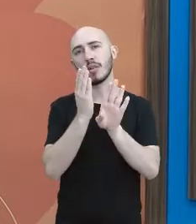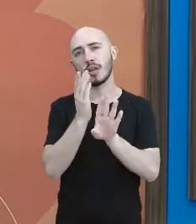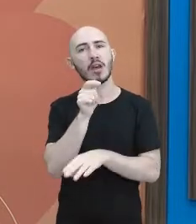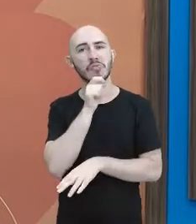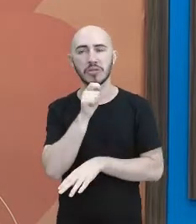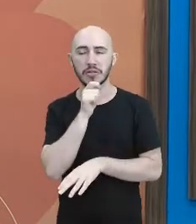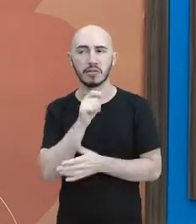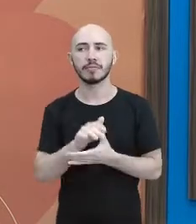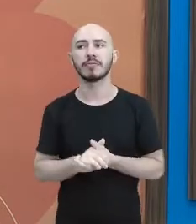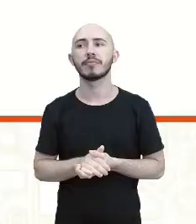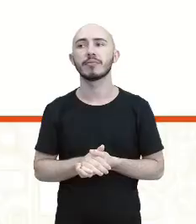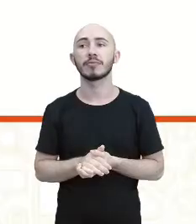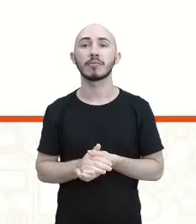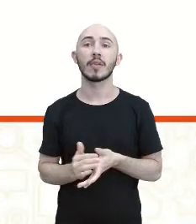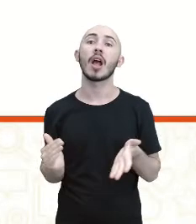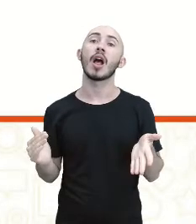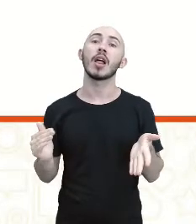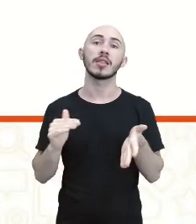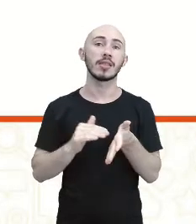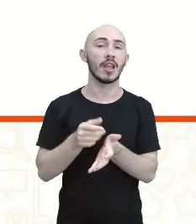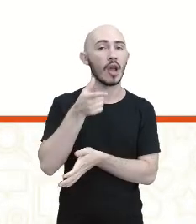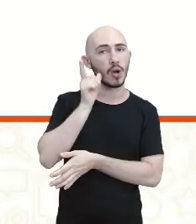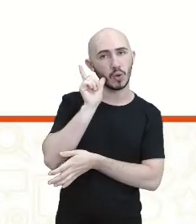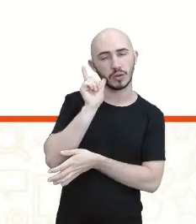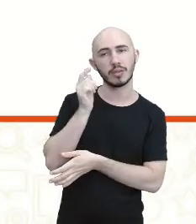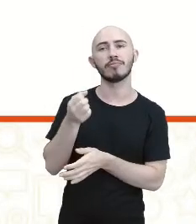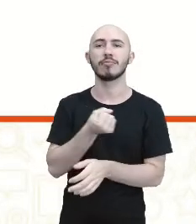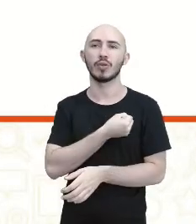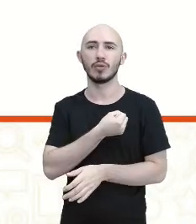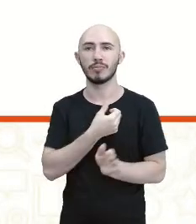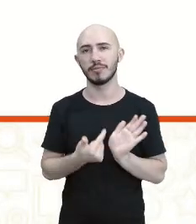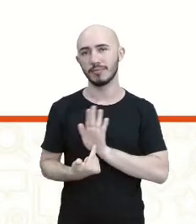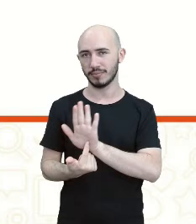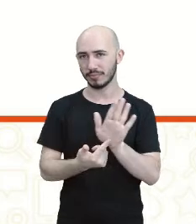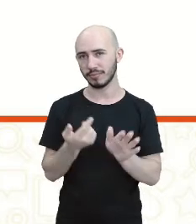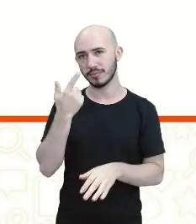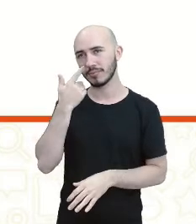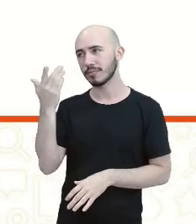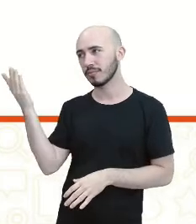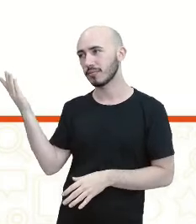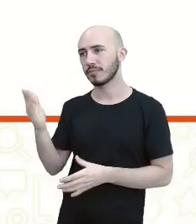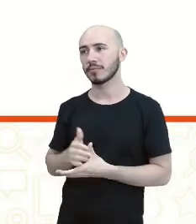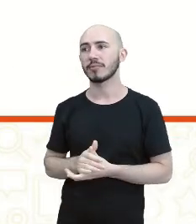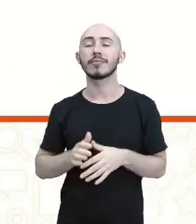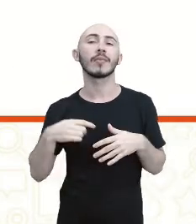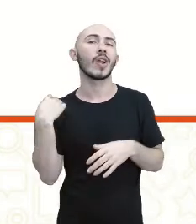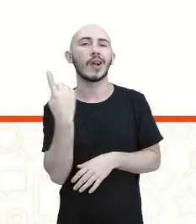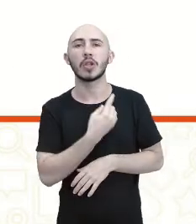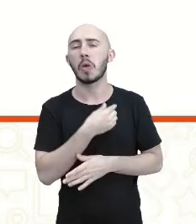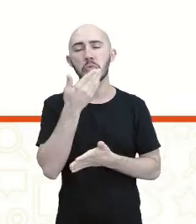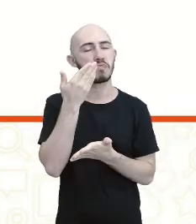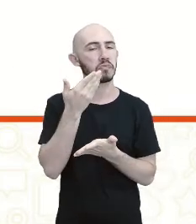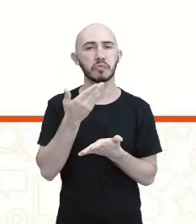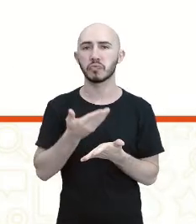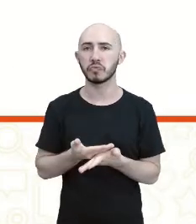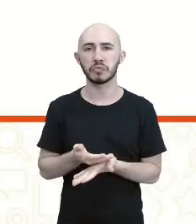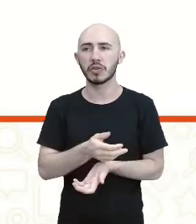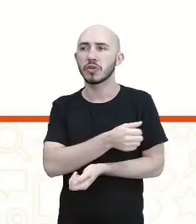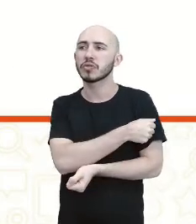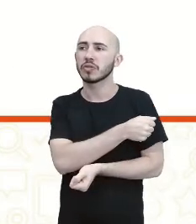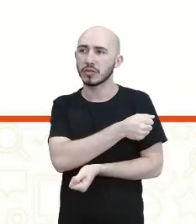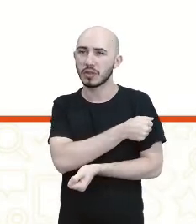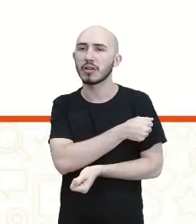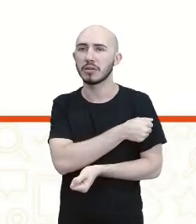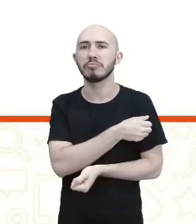até ontem ele era esse número. Então, veja só, a gente acredita, às vezes a gente não acredita que os estudantes